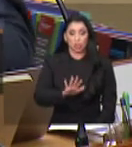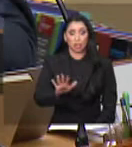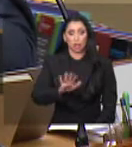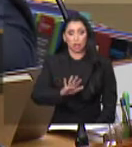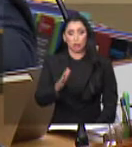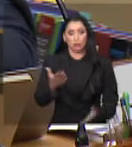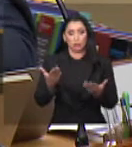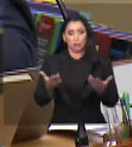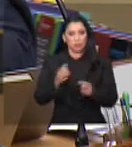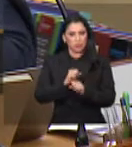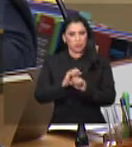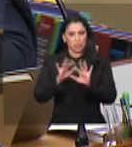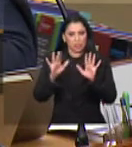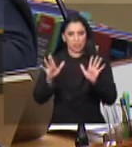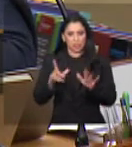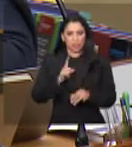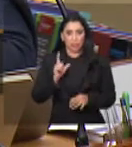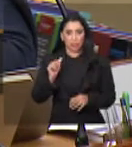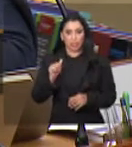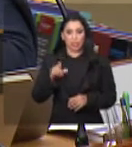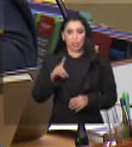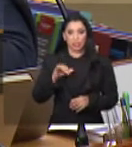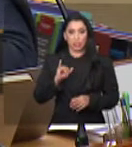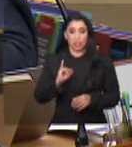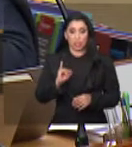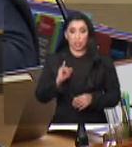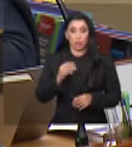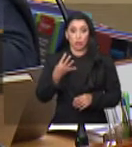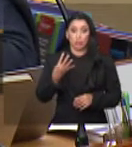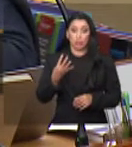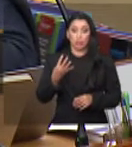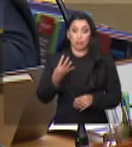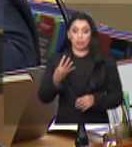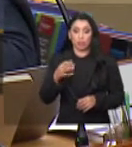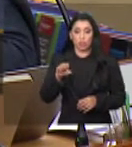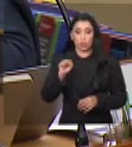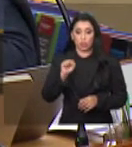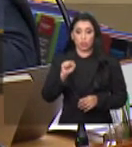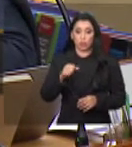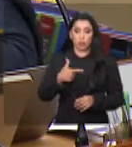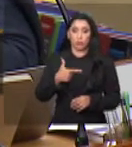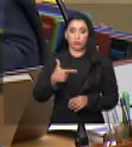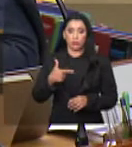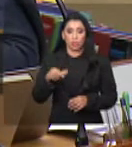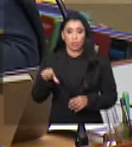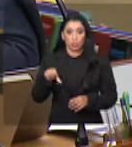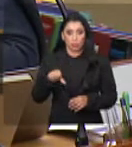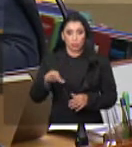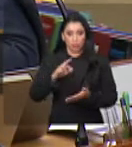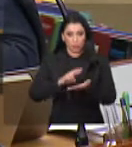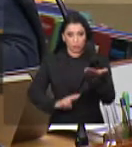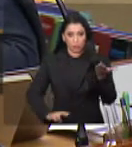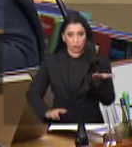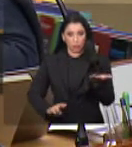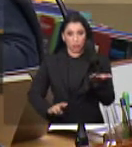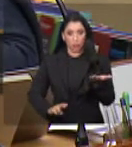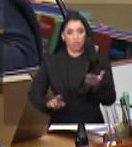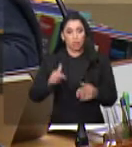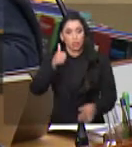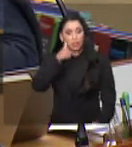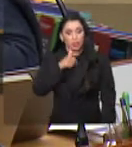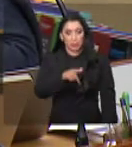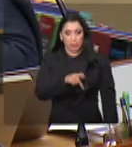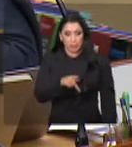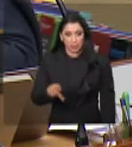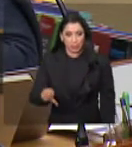específico no âmbito da Adi 4829 sobre a relatoria de vossa excelência a senhora